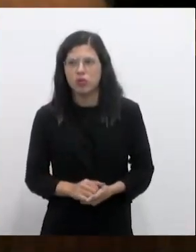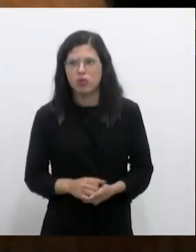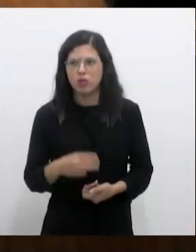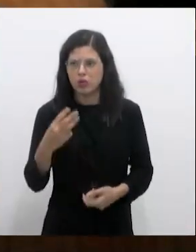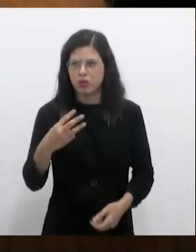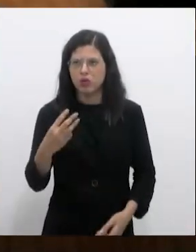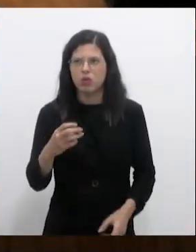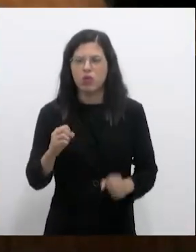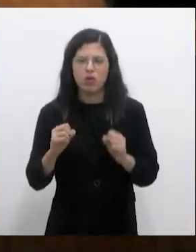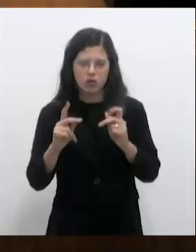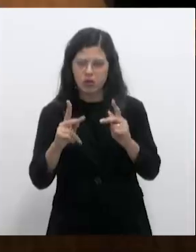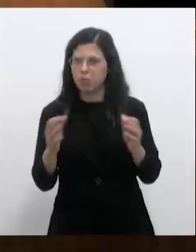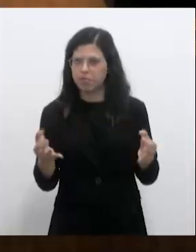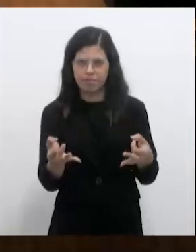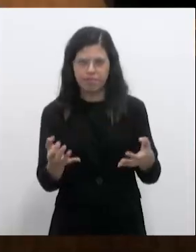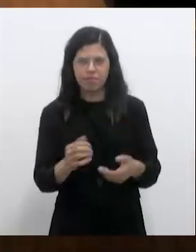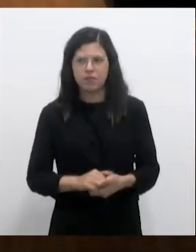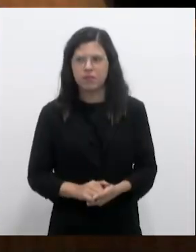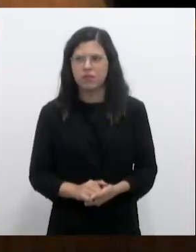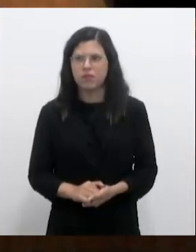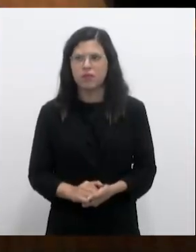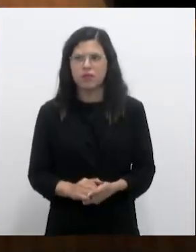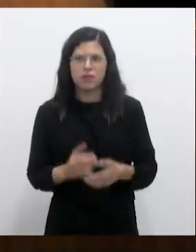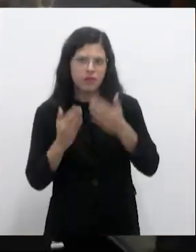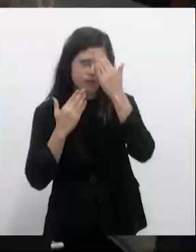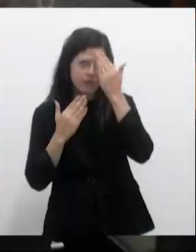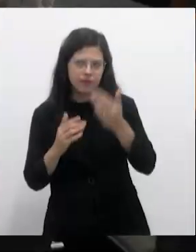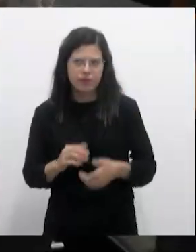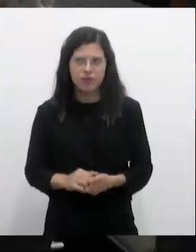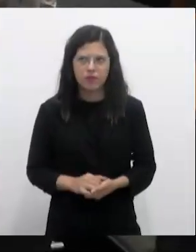3º. Está perfeito, senhor presidente. Está certo. Obrigado.